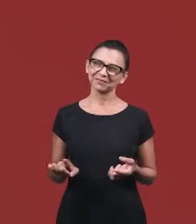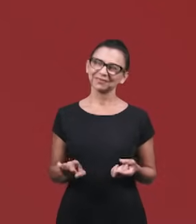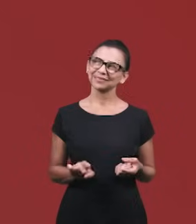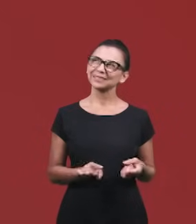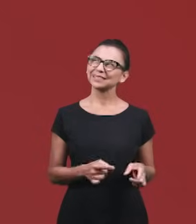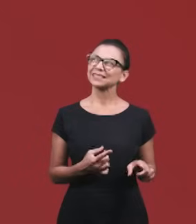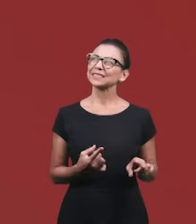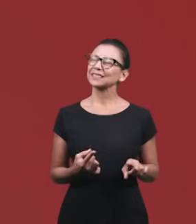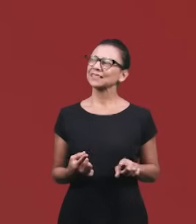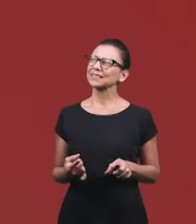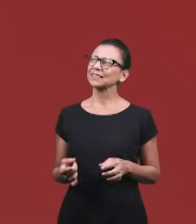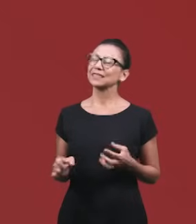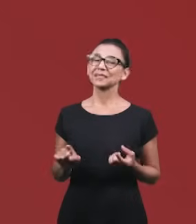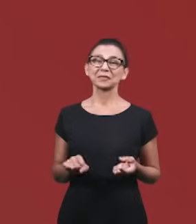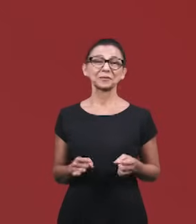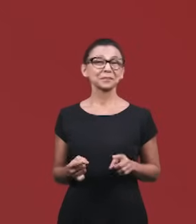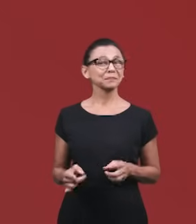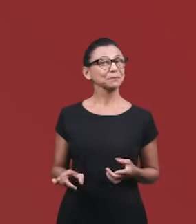s